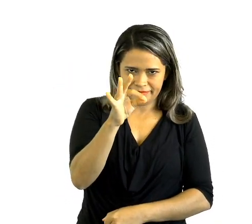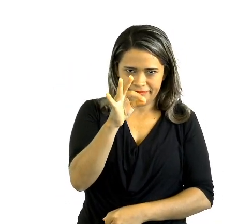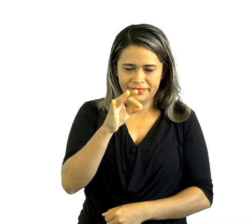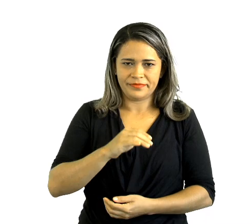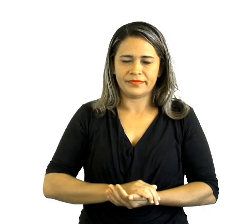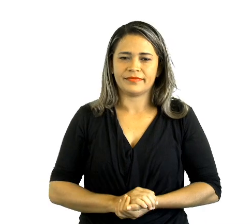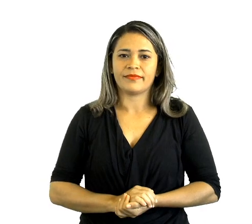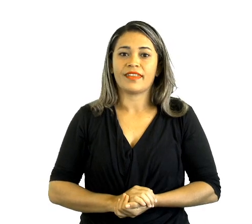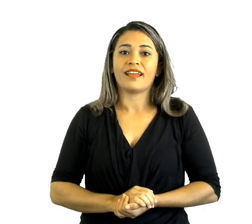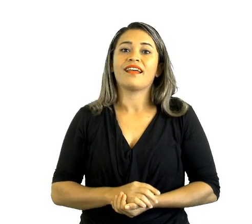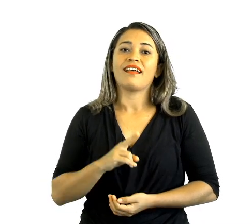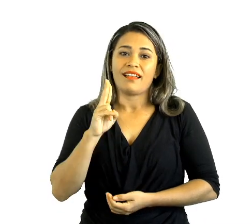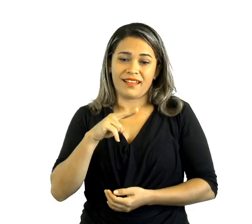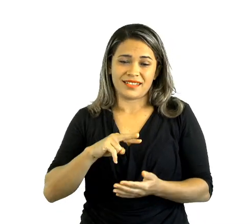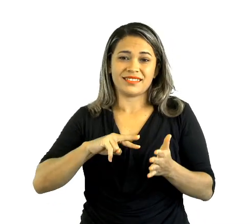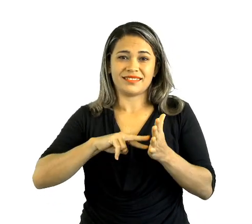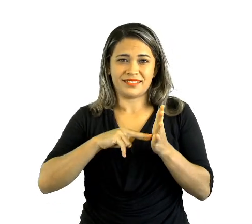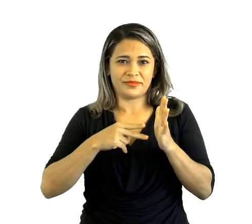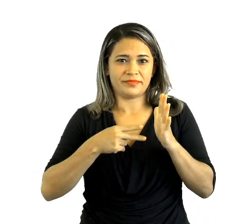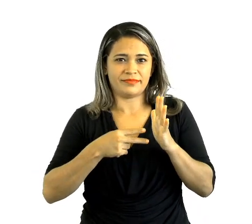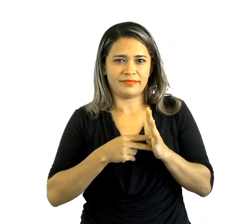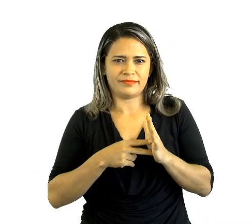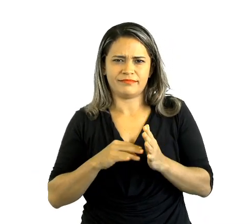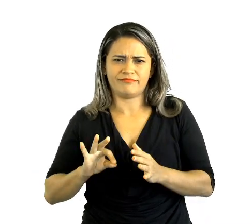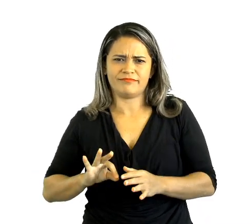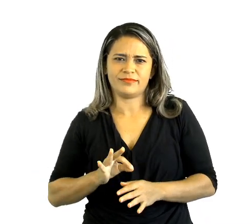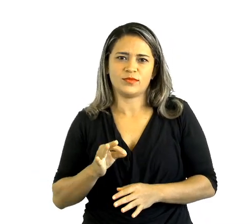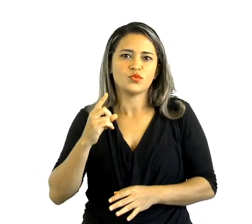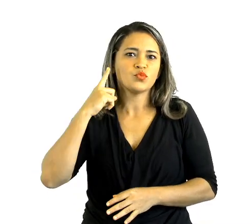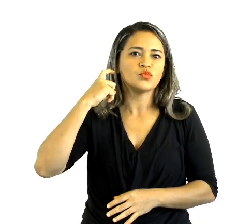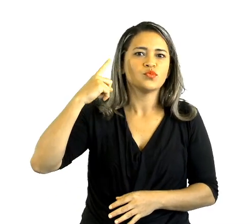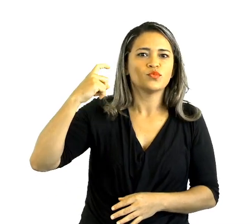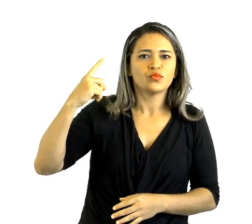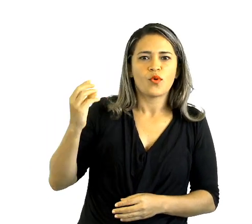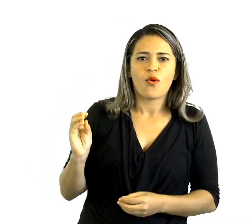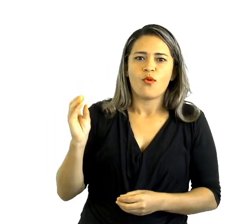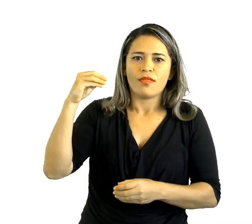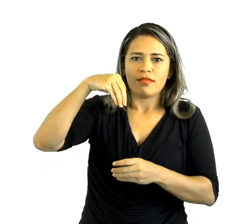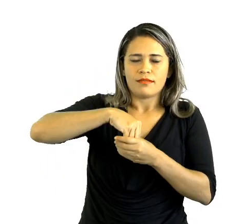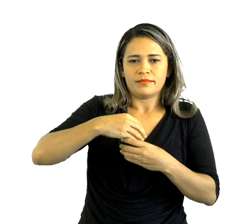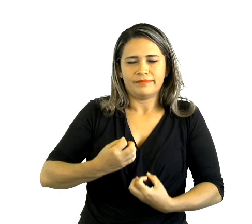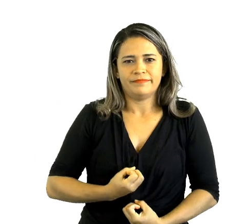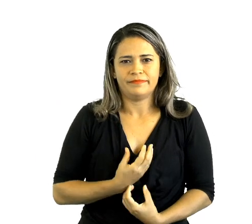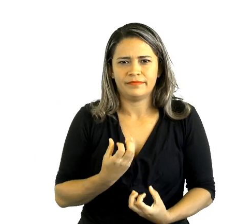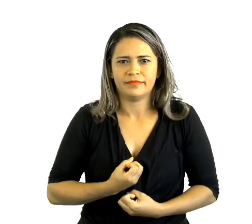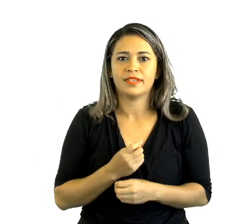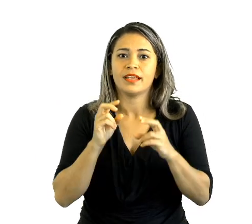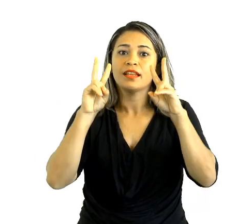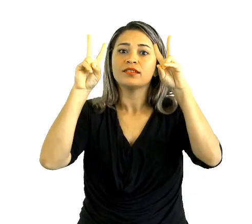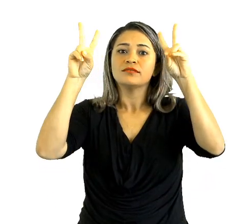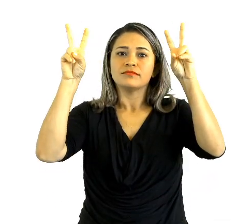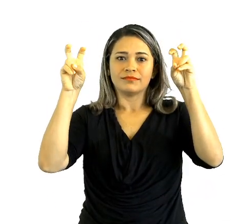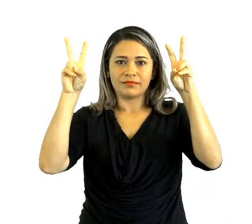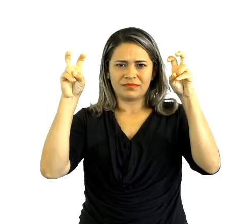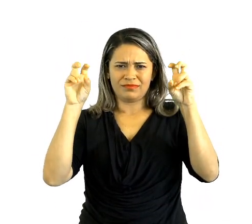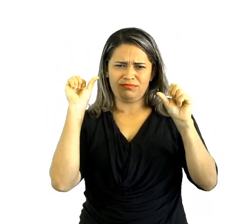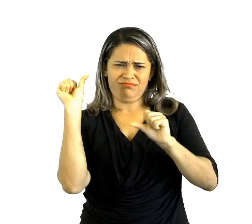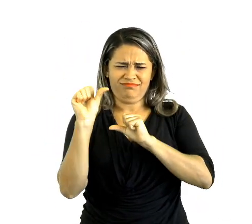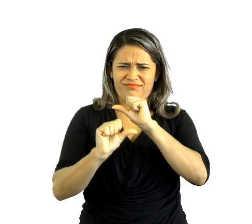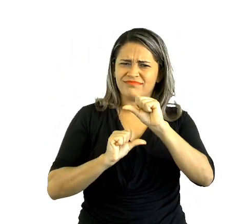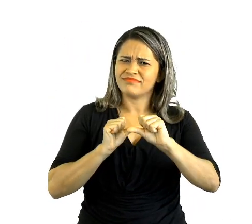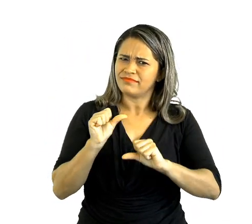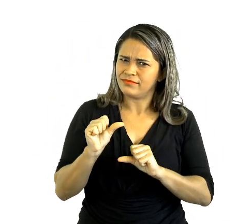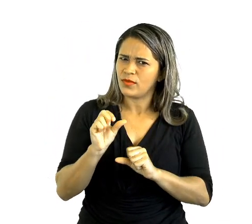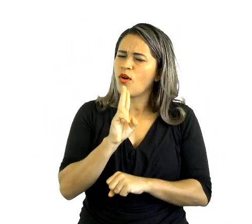barulho representa a sonoridade dentro do poema. E o título? Mudanças? Olha o nome